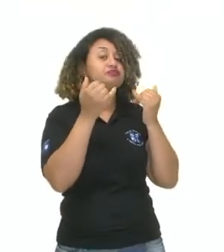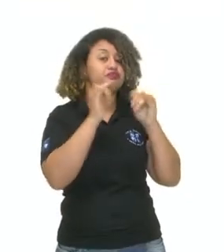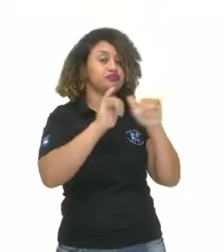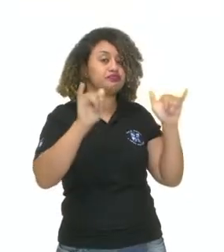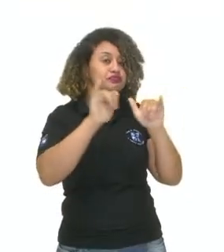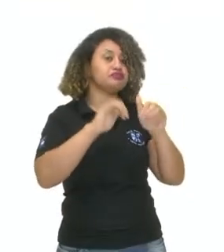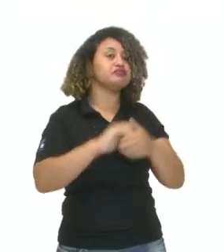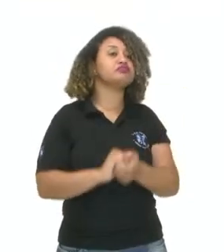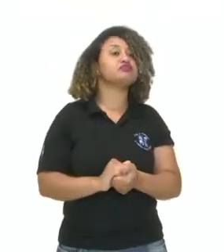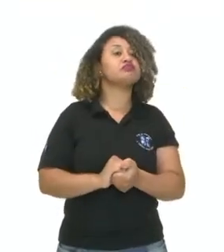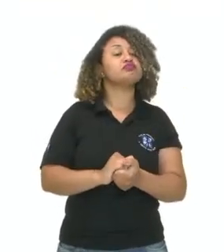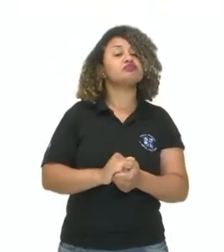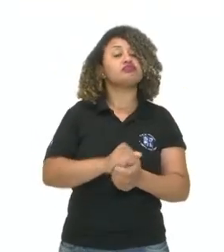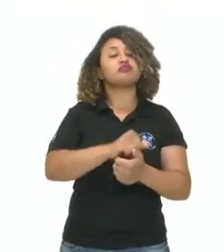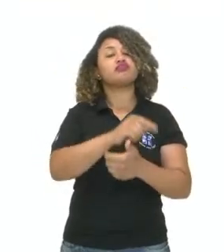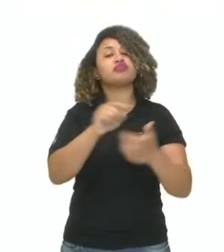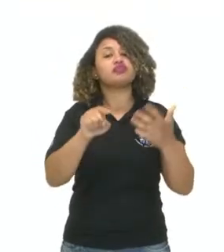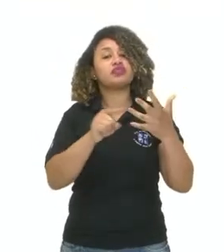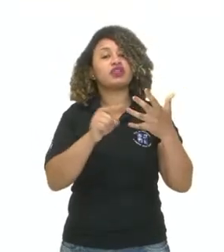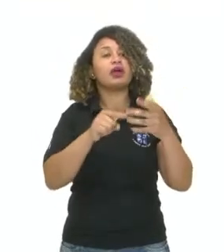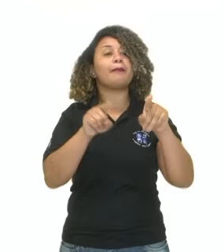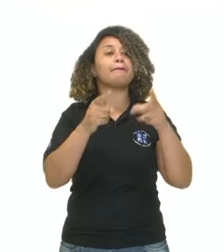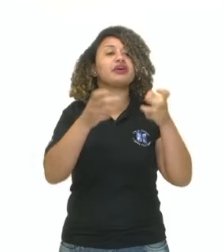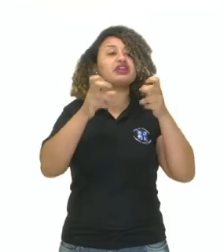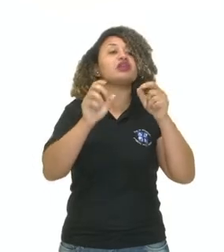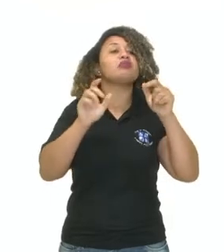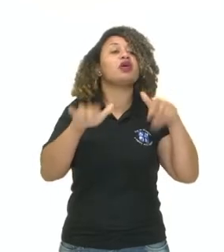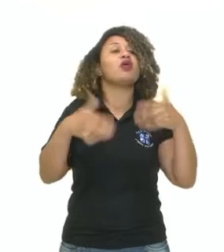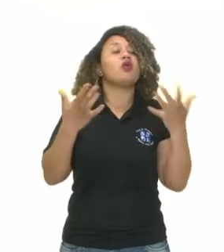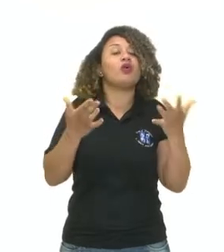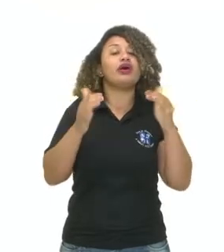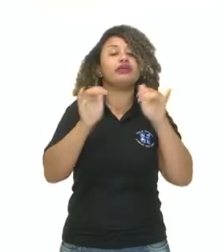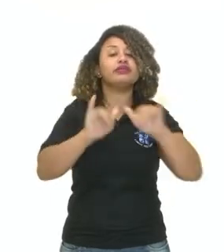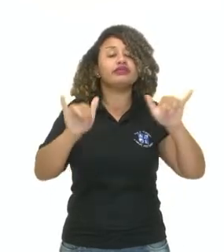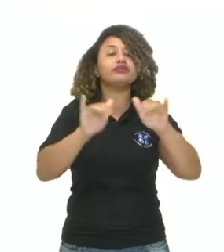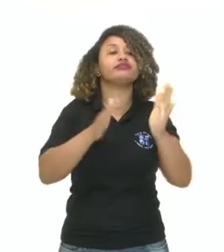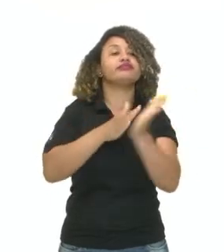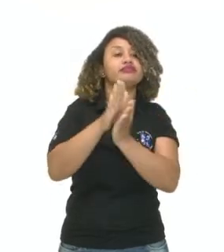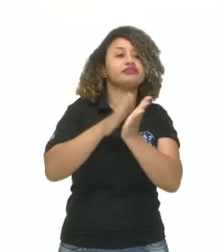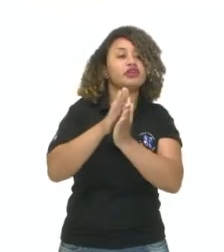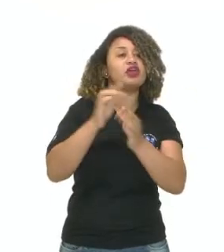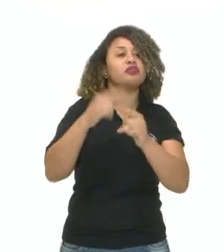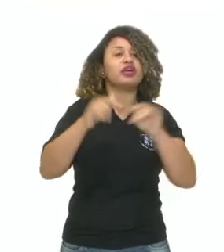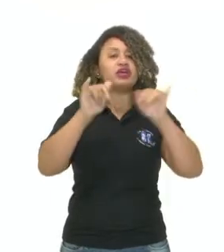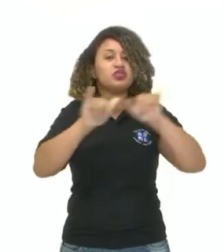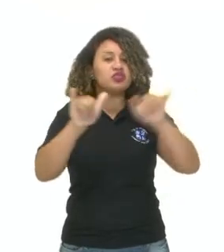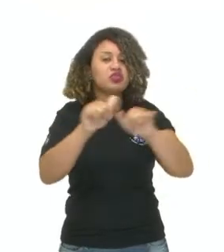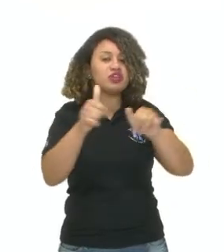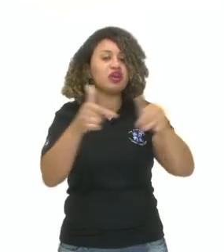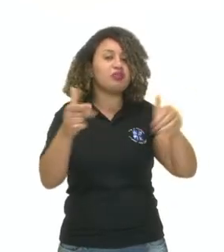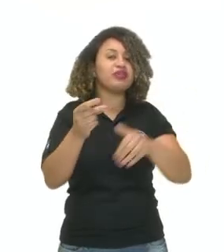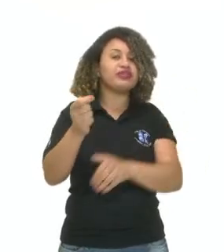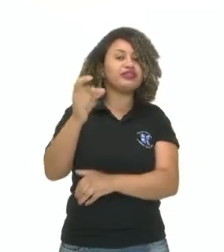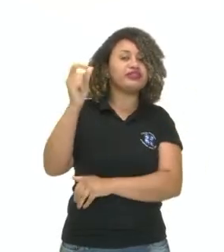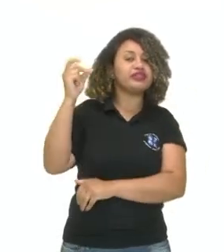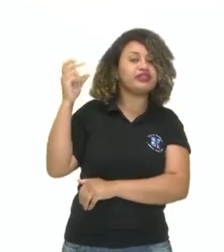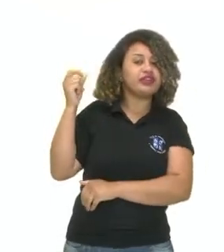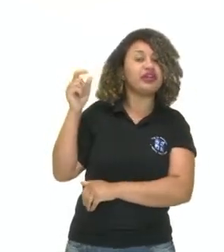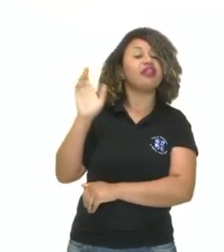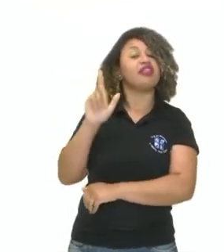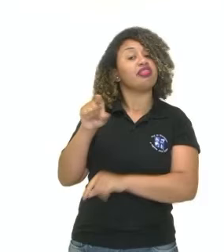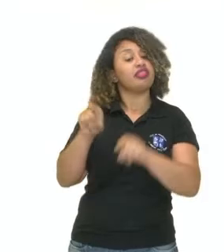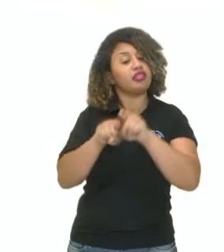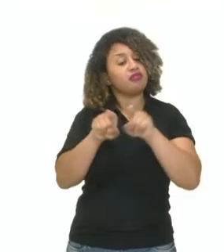Verifique o contexto, como a data de publicação. Divulgar uma notícia bem antiga também é um tipo de